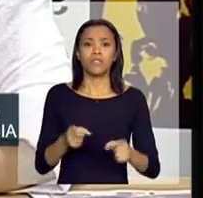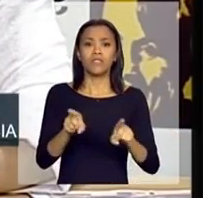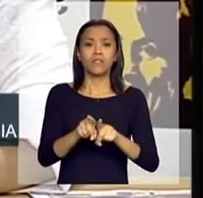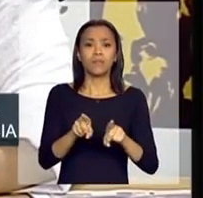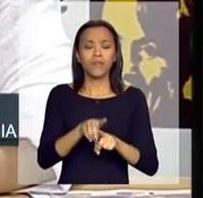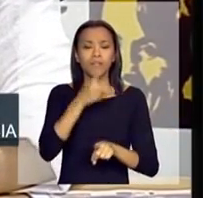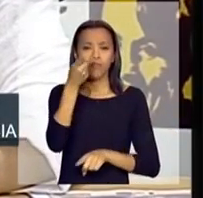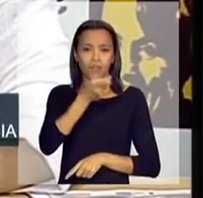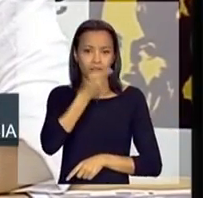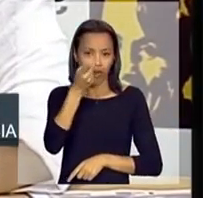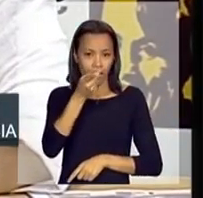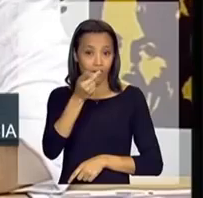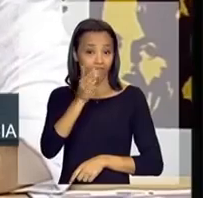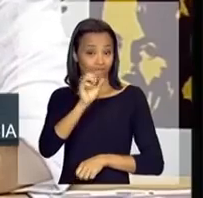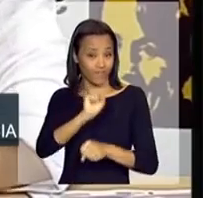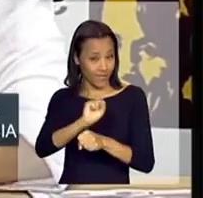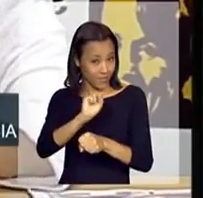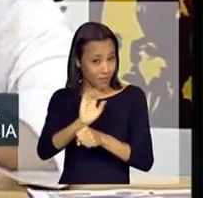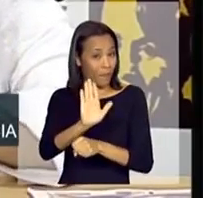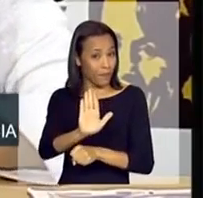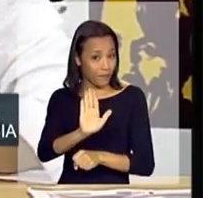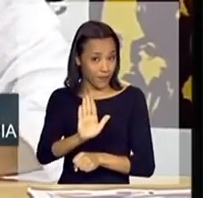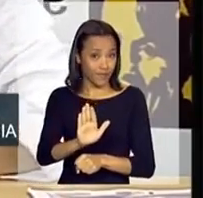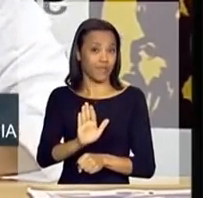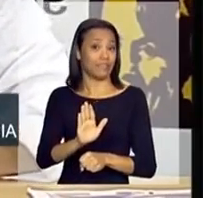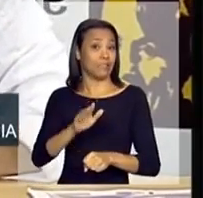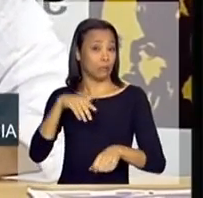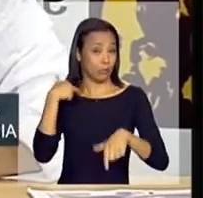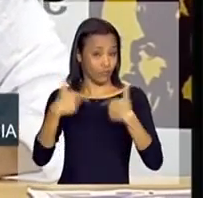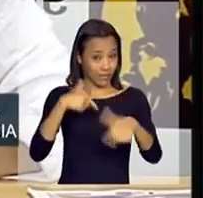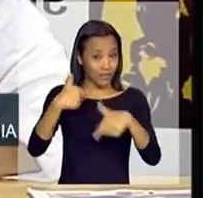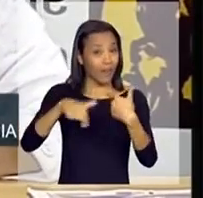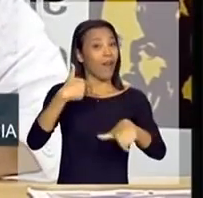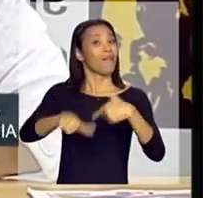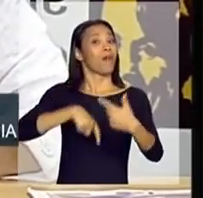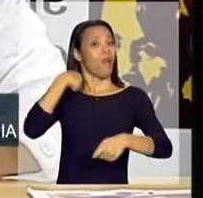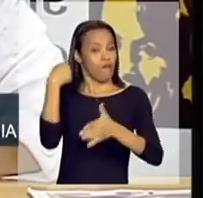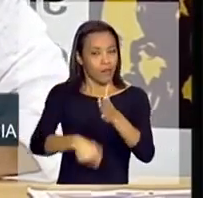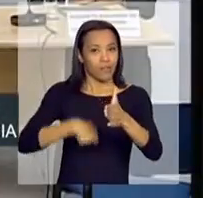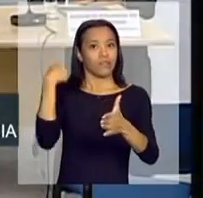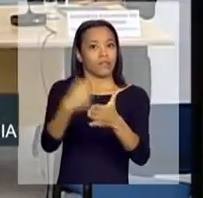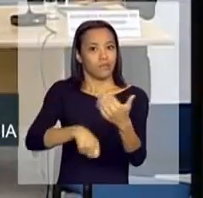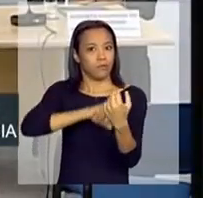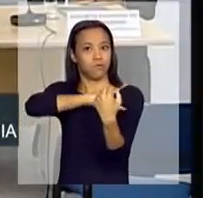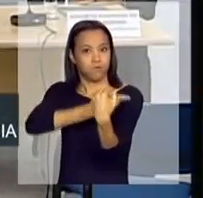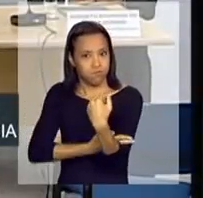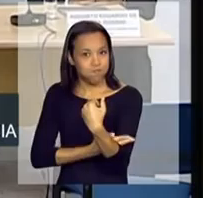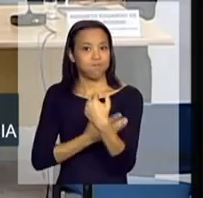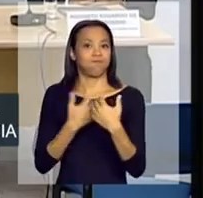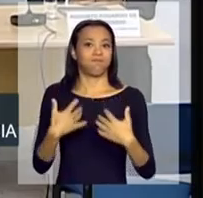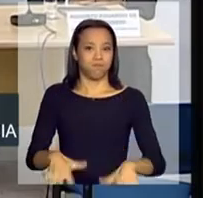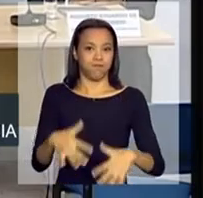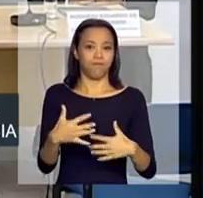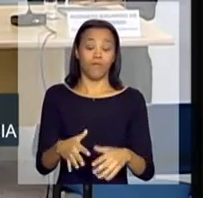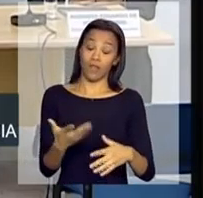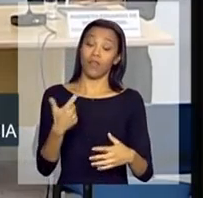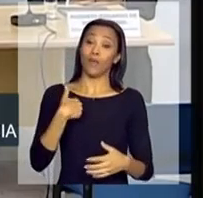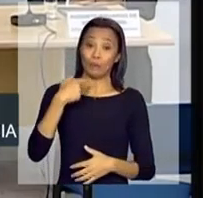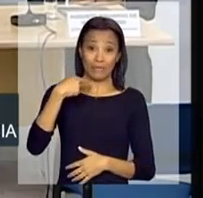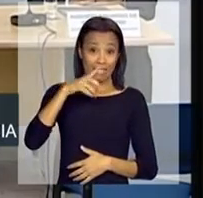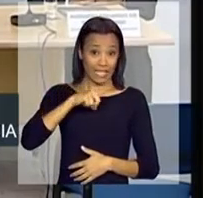esperem, porque o trabalho é forte, é sofrido, e eu tenho certeza, com o